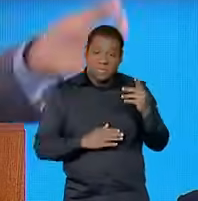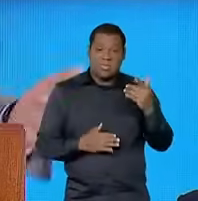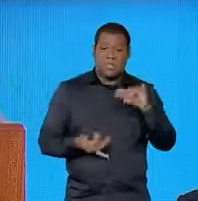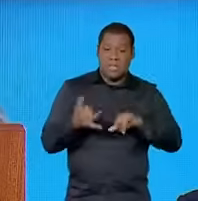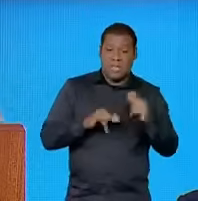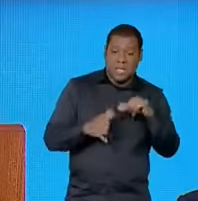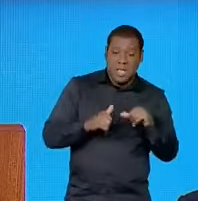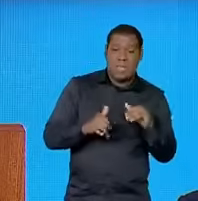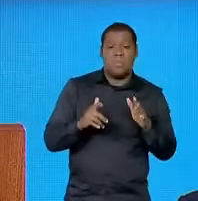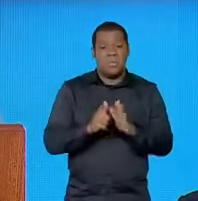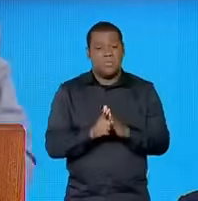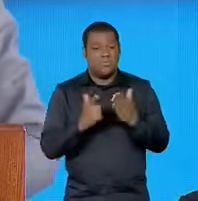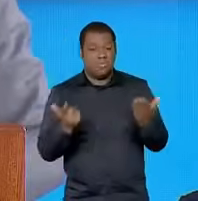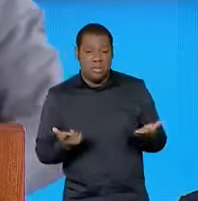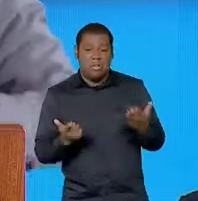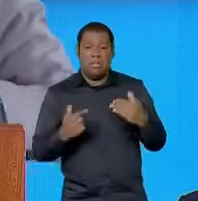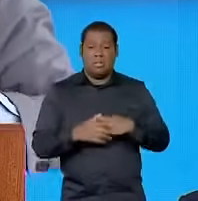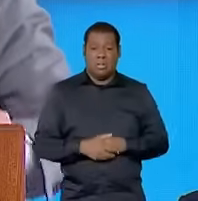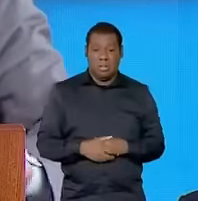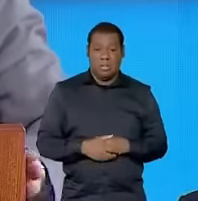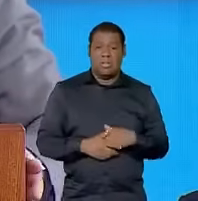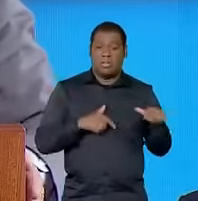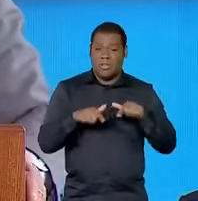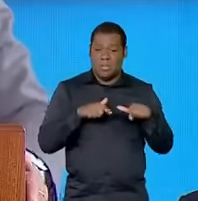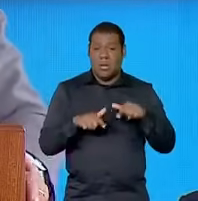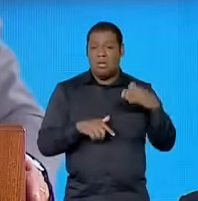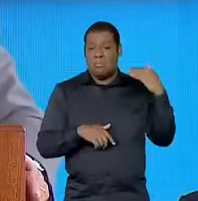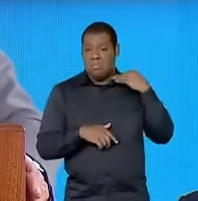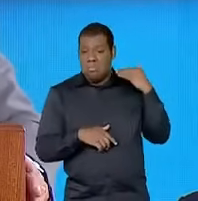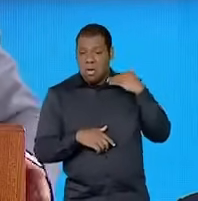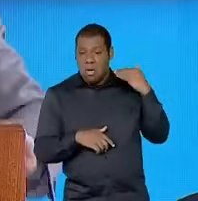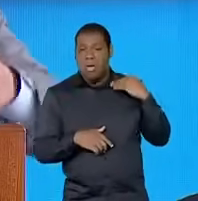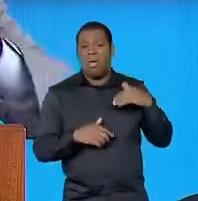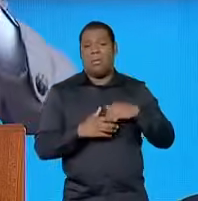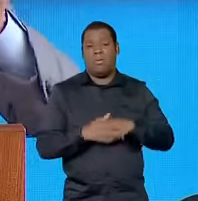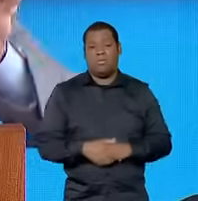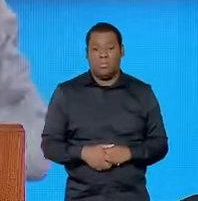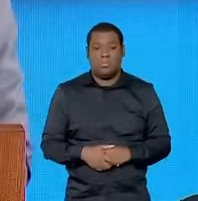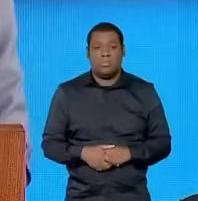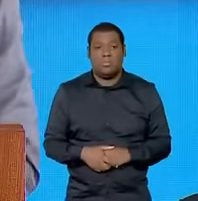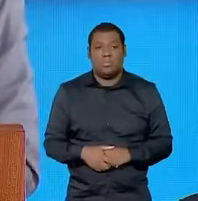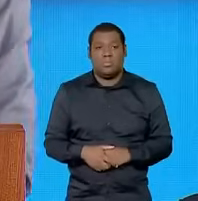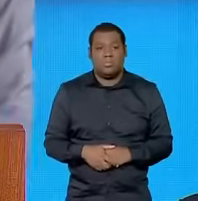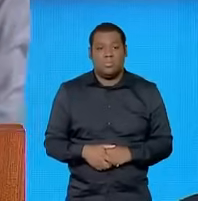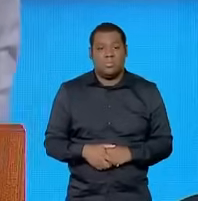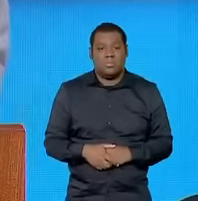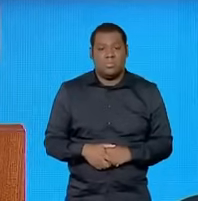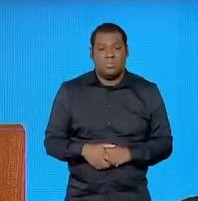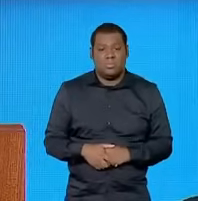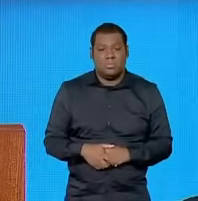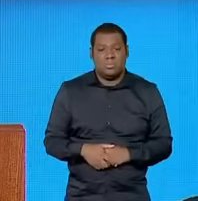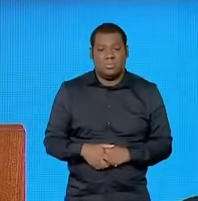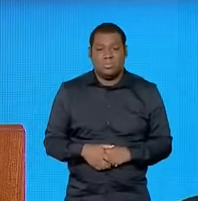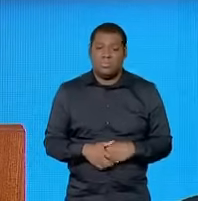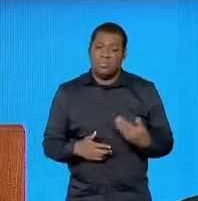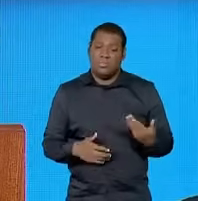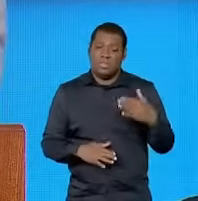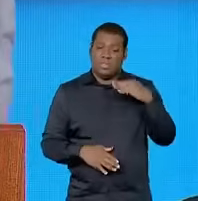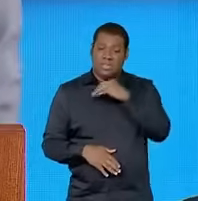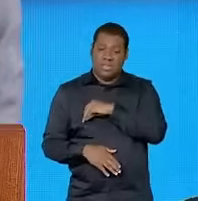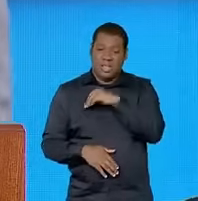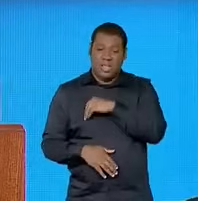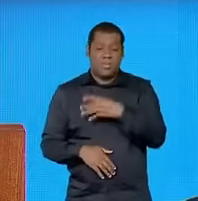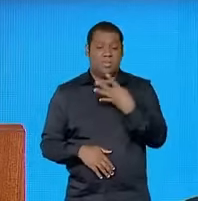jornalista, bancário, sabe, tipógrafo, sabe, se ele for entregador de alguma coisa, ele ganha